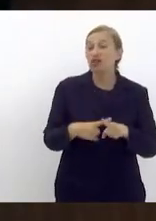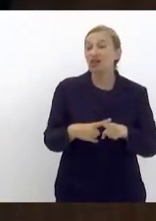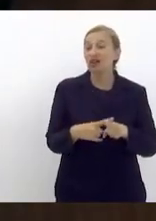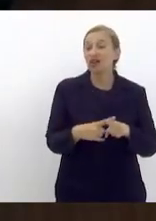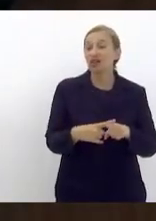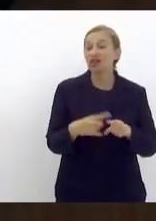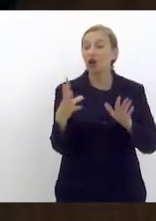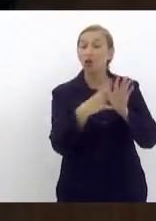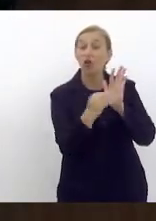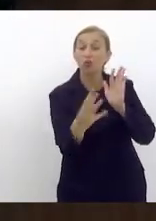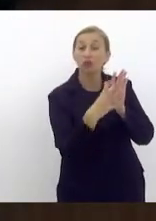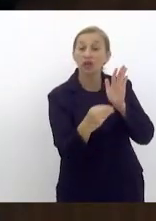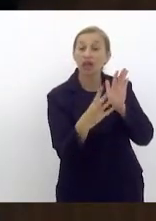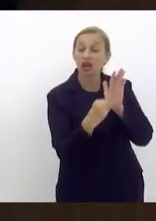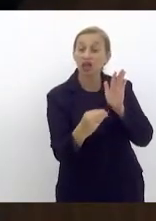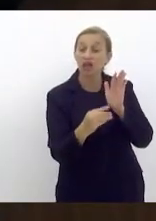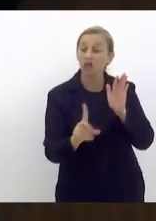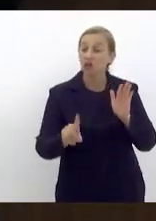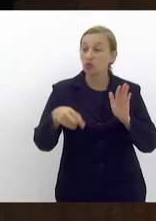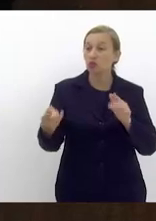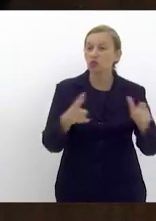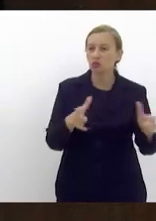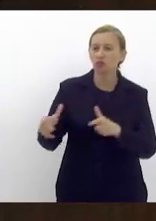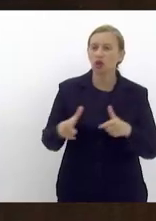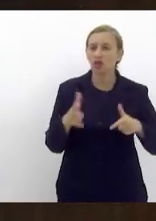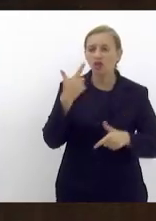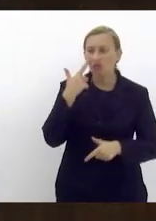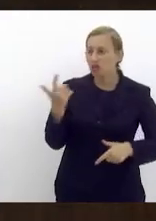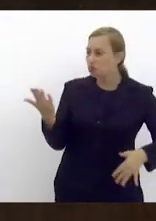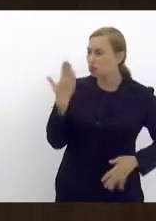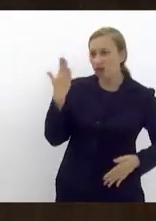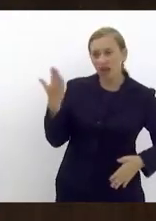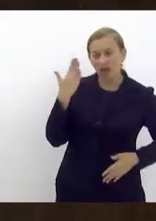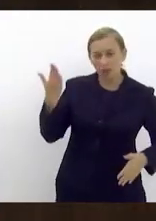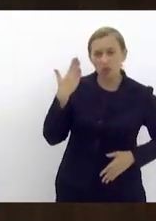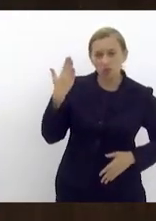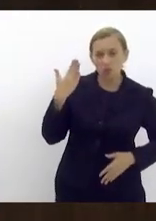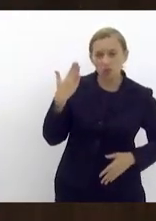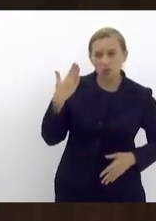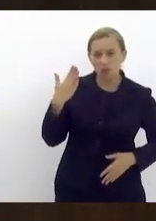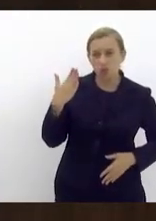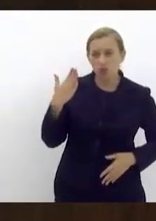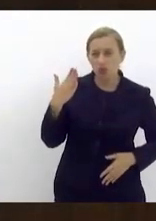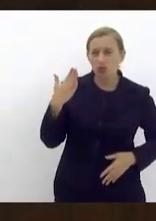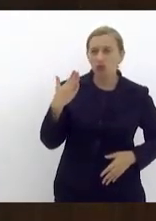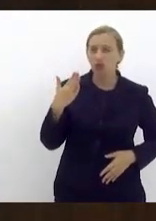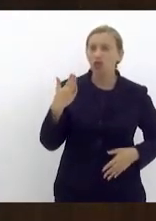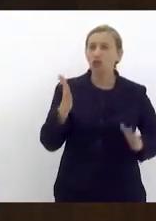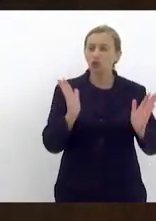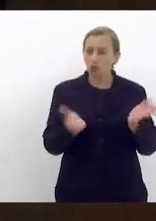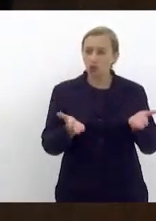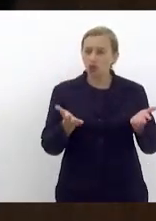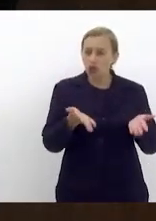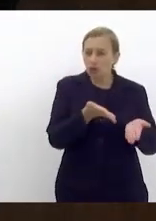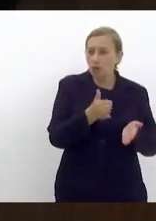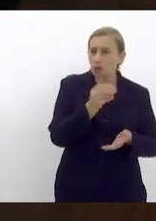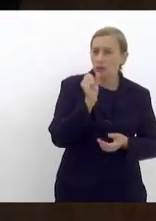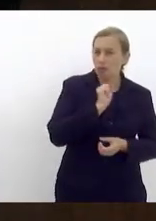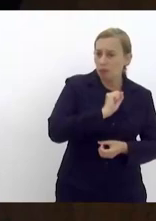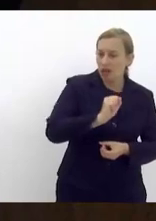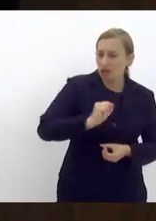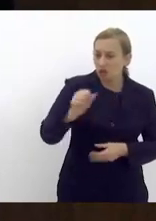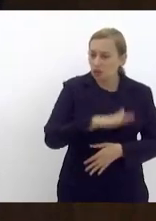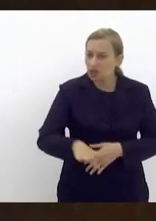nosso país. Visto que esse vagabundo que praticou isso hoje em Blumenau já havia sido